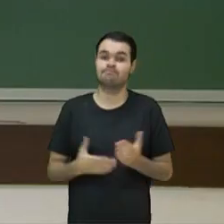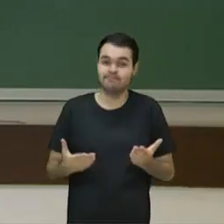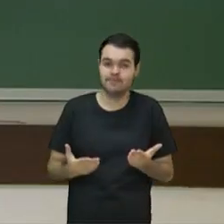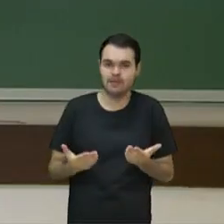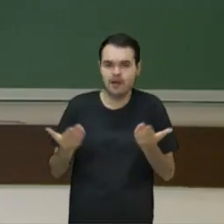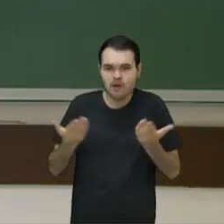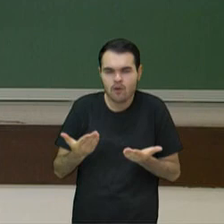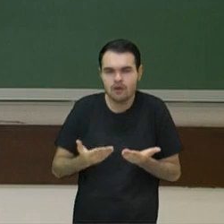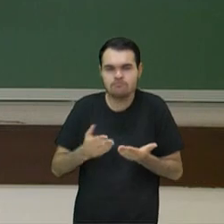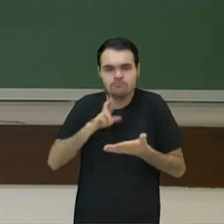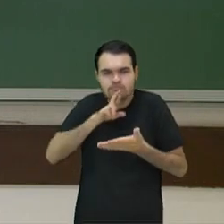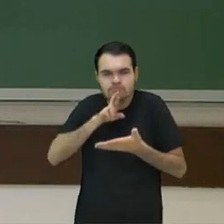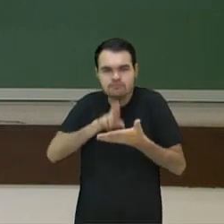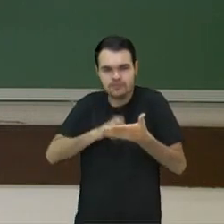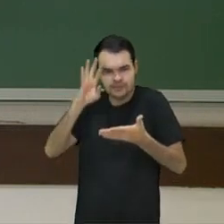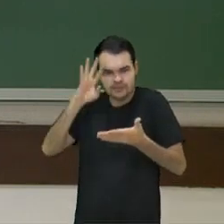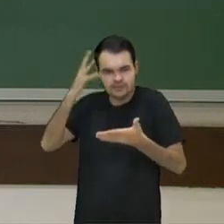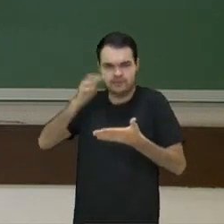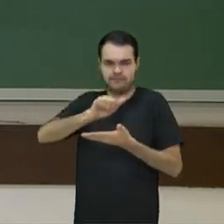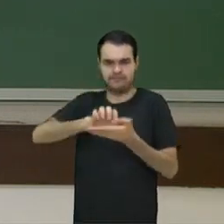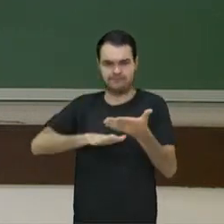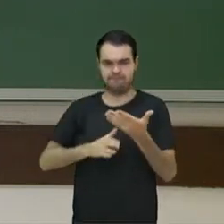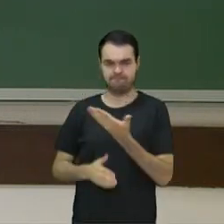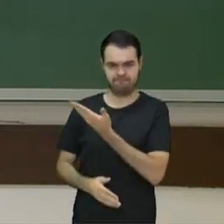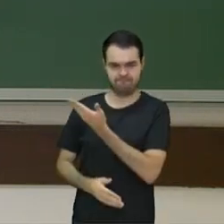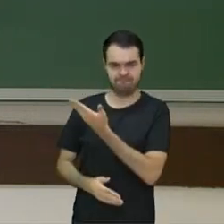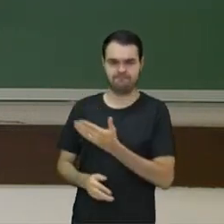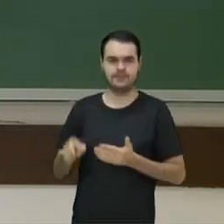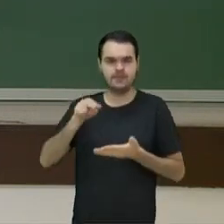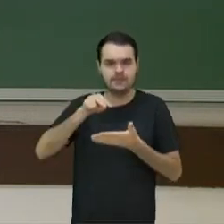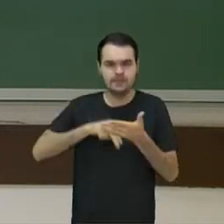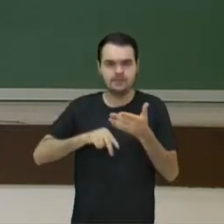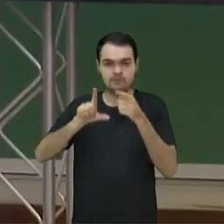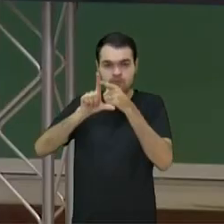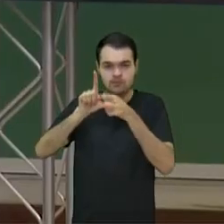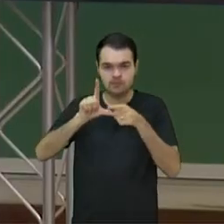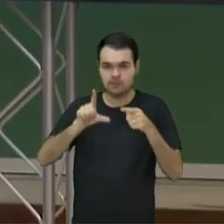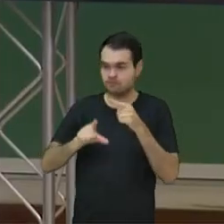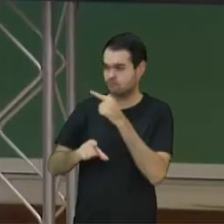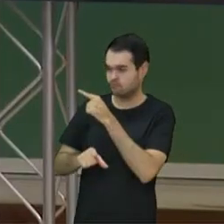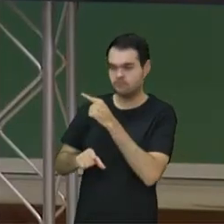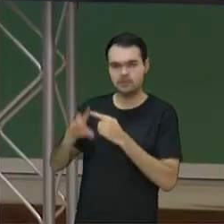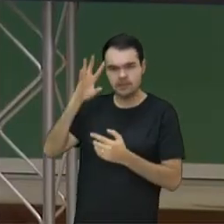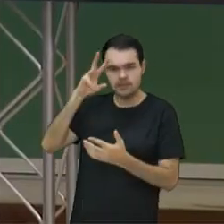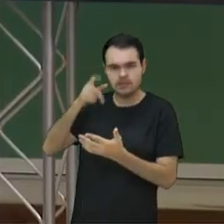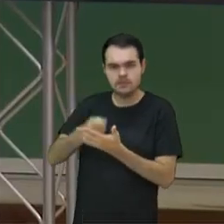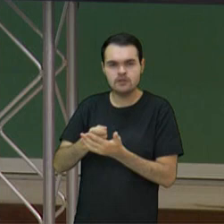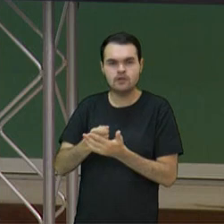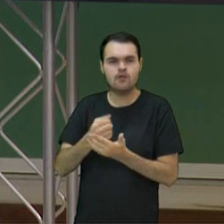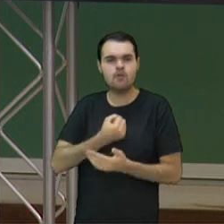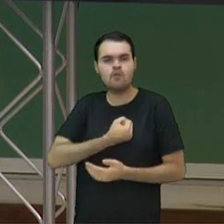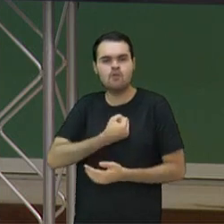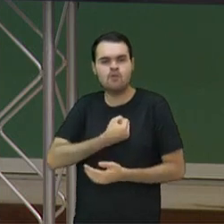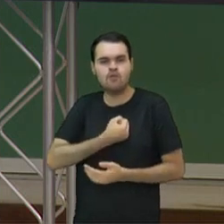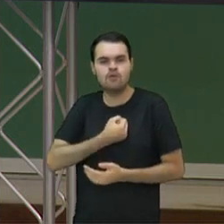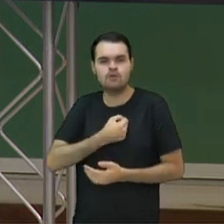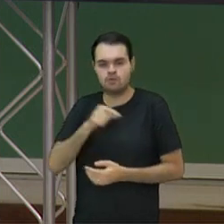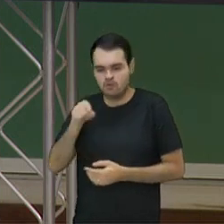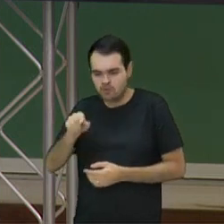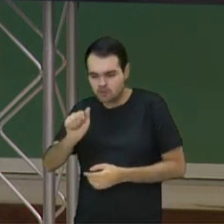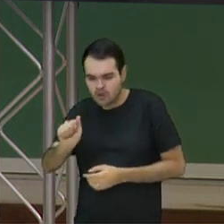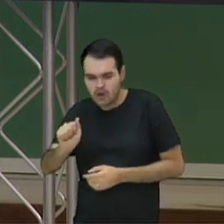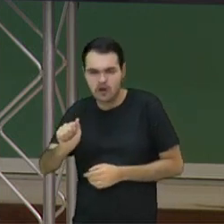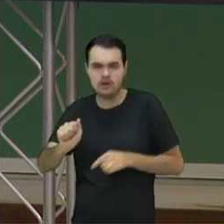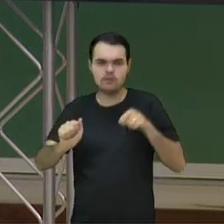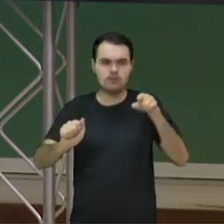Pessoal, vamos voltar aqui na resolução do exercício. Vamos ler aqui no gráfico ao lado, determine o valor da resistência no ponto A